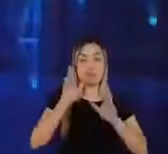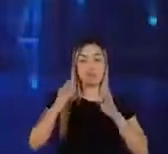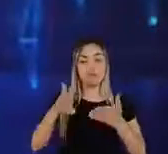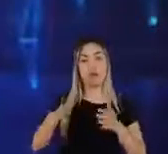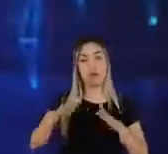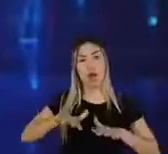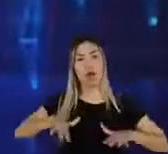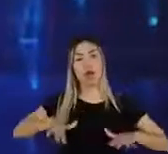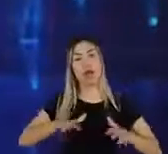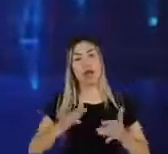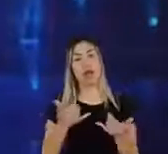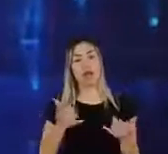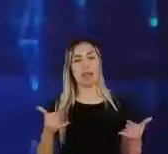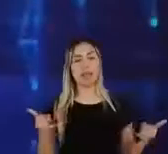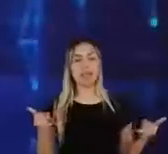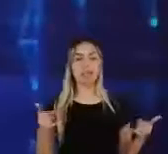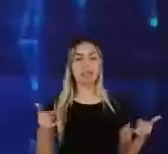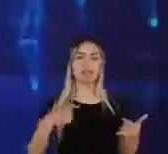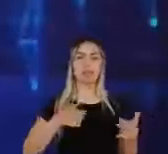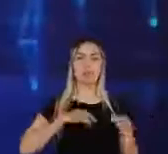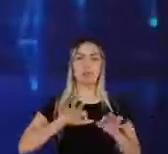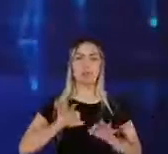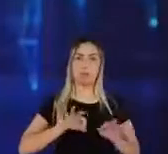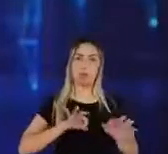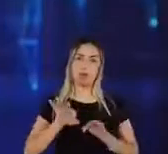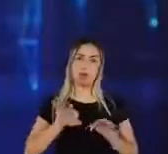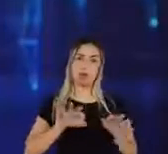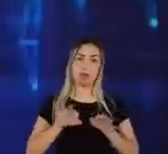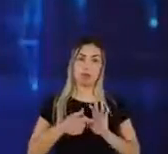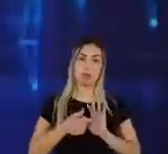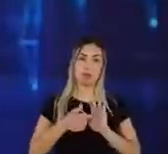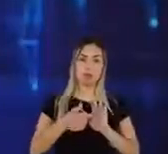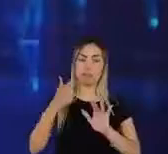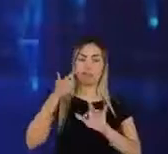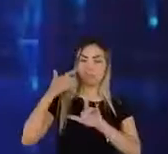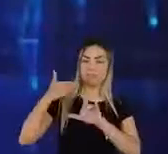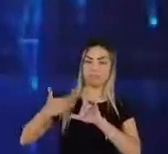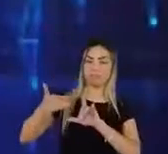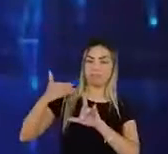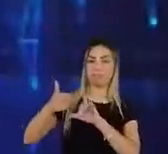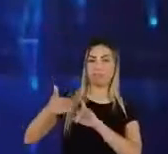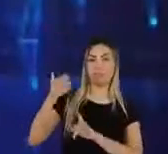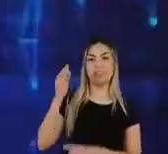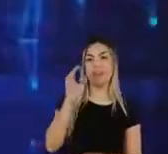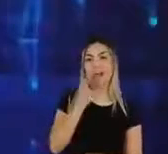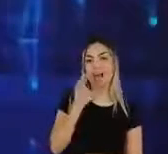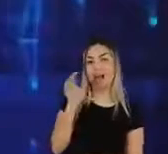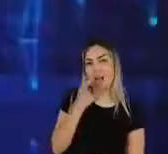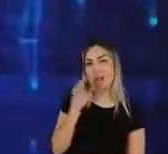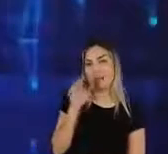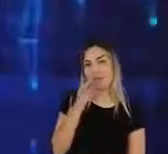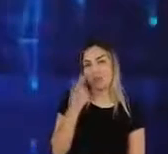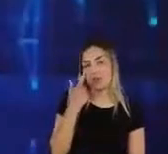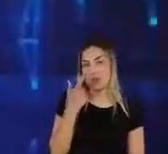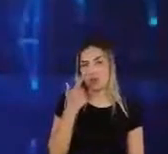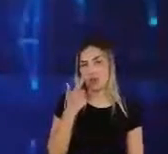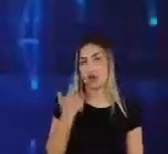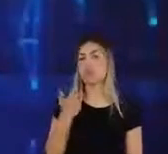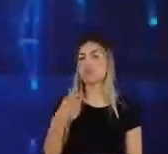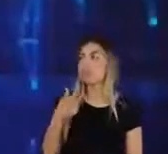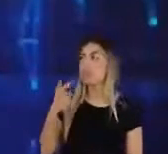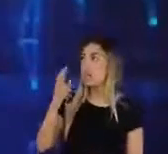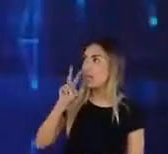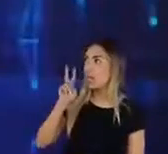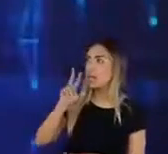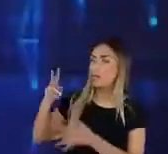elétrico preparei aqui uma apresentação Vou tentar fazer ela bem é mas só para a gente ter alguns parâmetros para